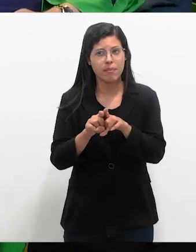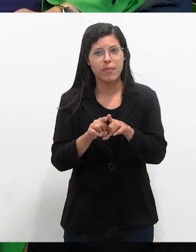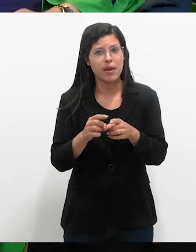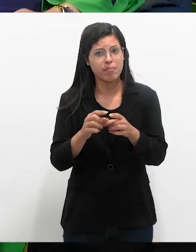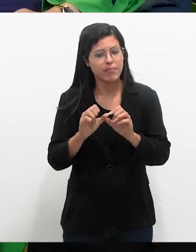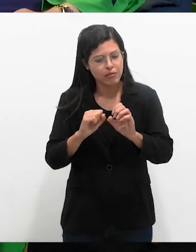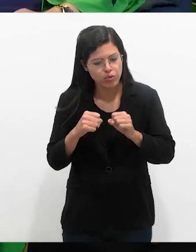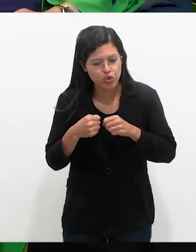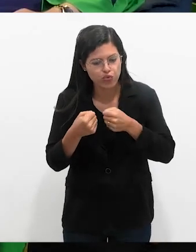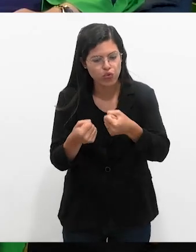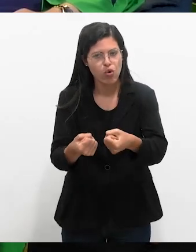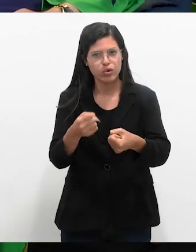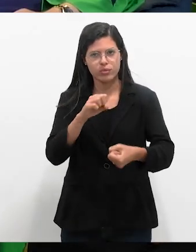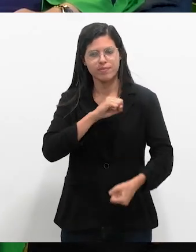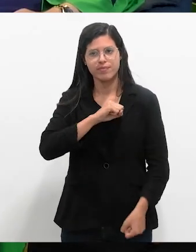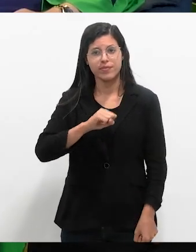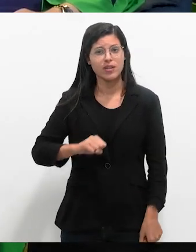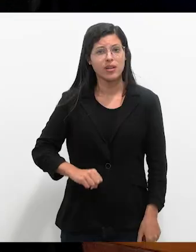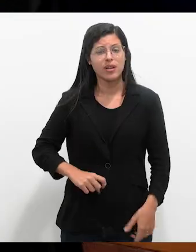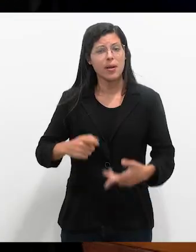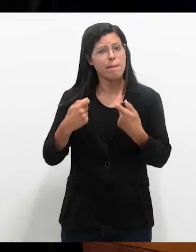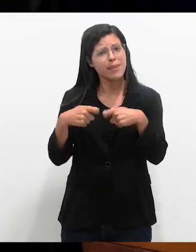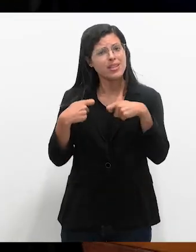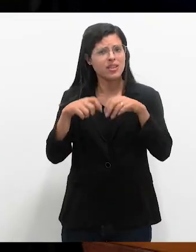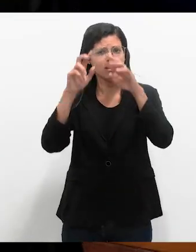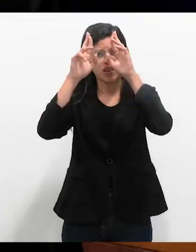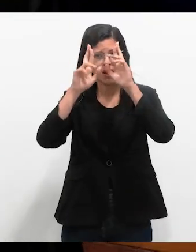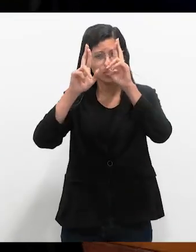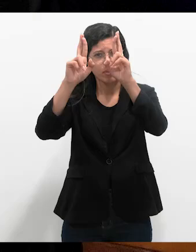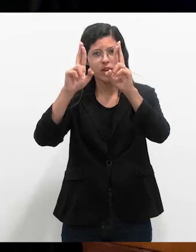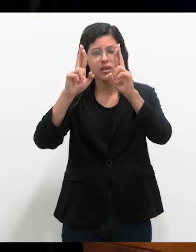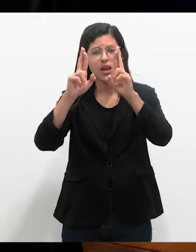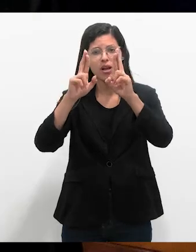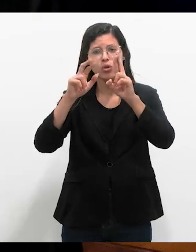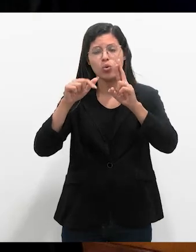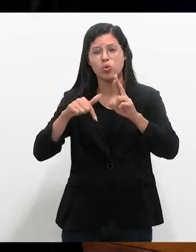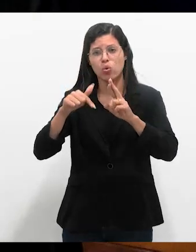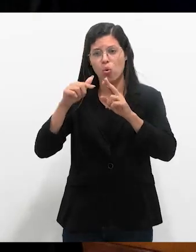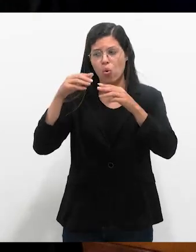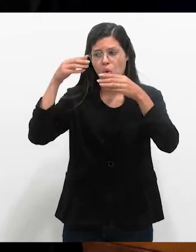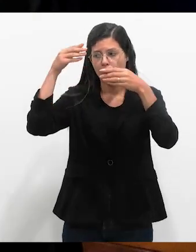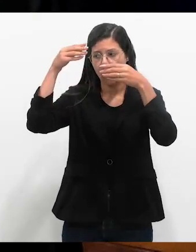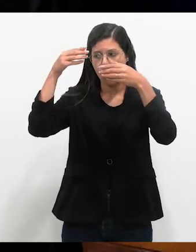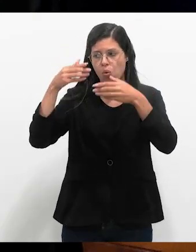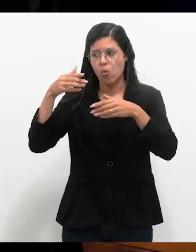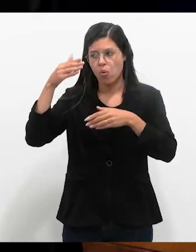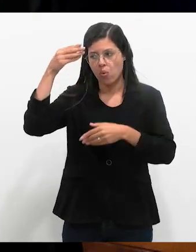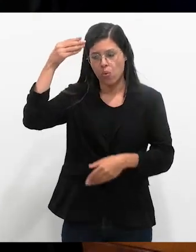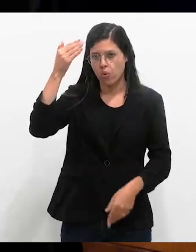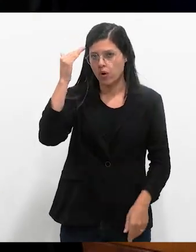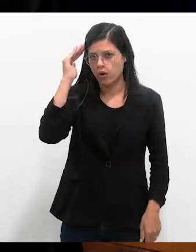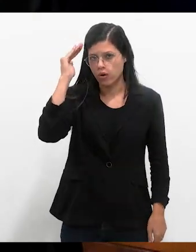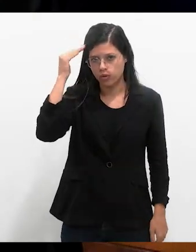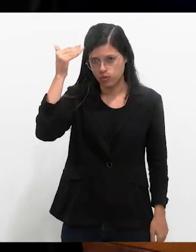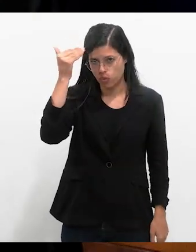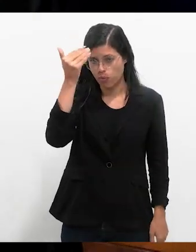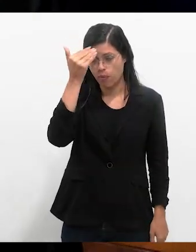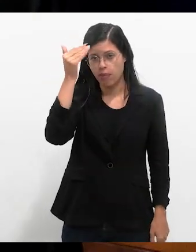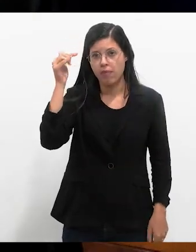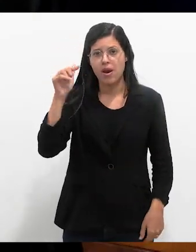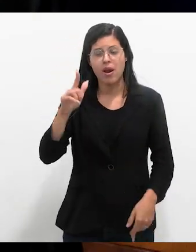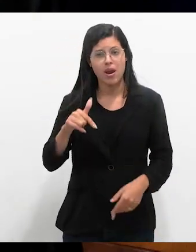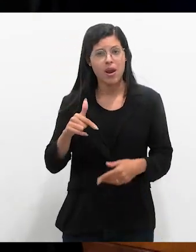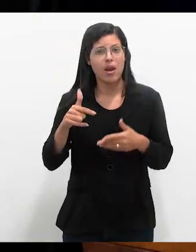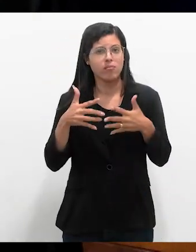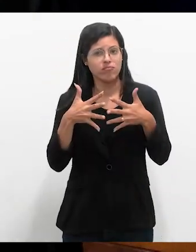entrega em ser sacerdote. Isso precisa ser bem respeitado. O candomblé, ele é completo. Se você for procurar dentro